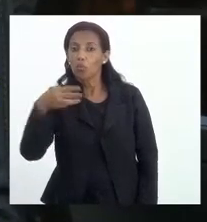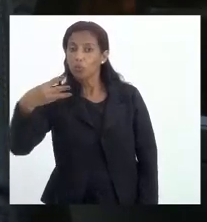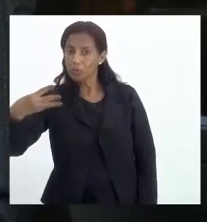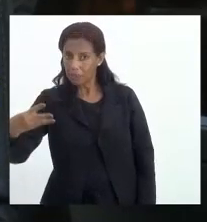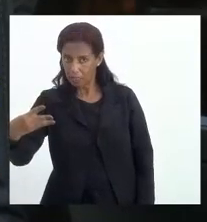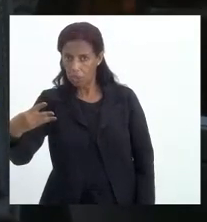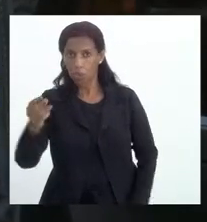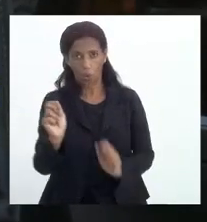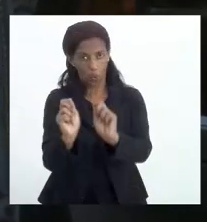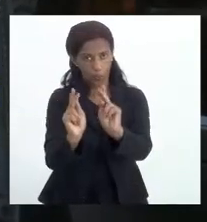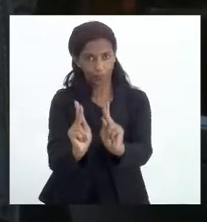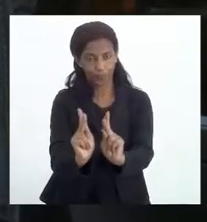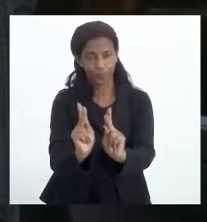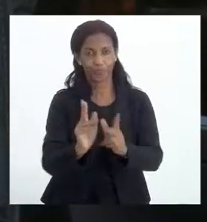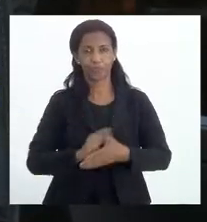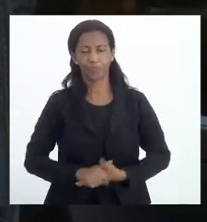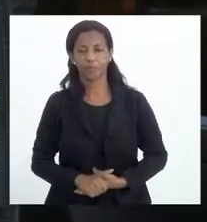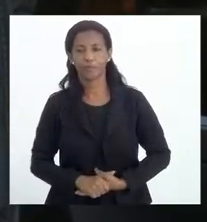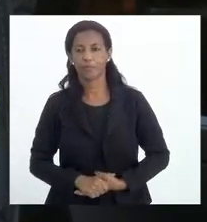63,3. Ok?